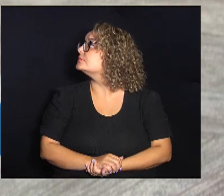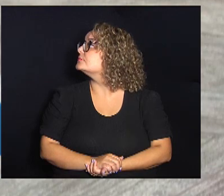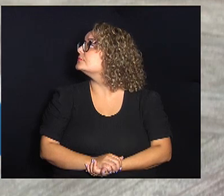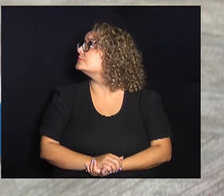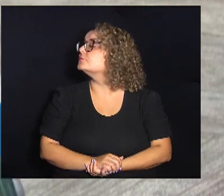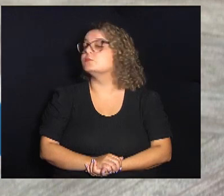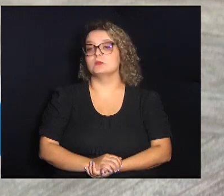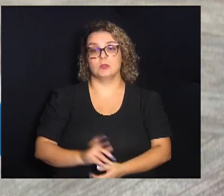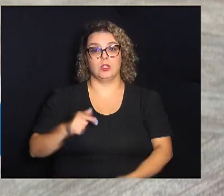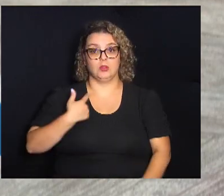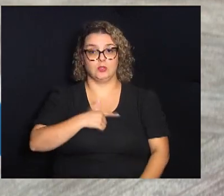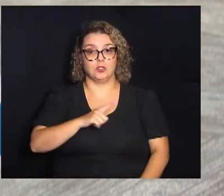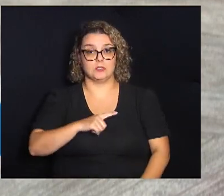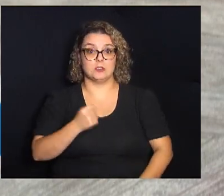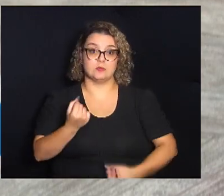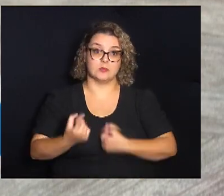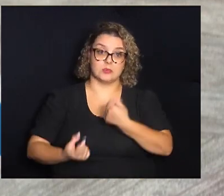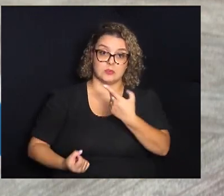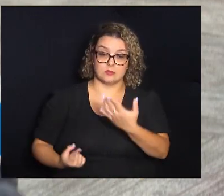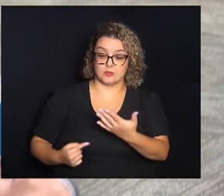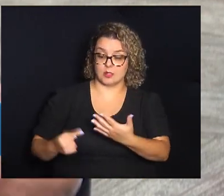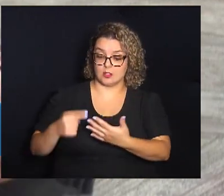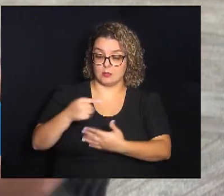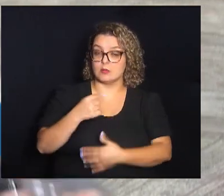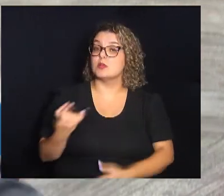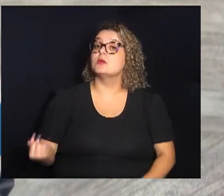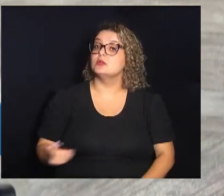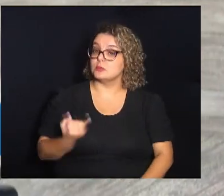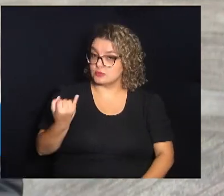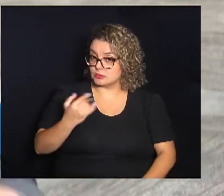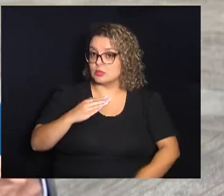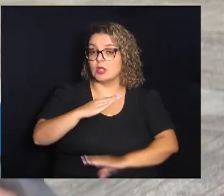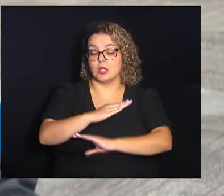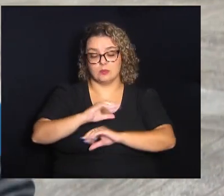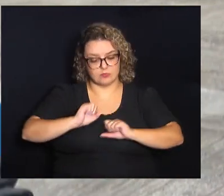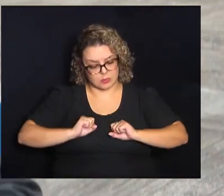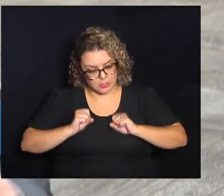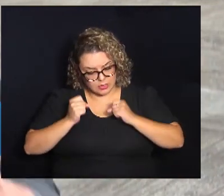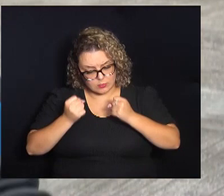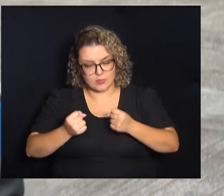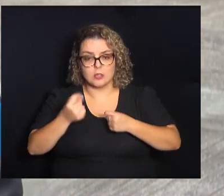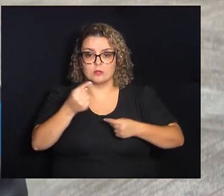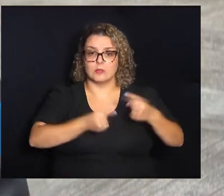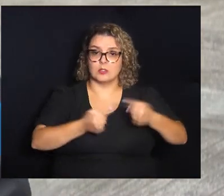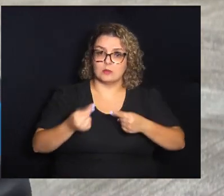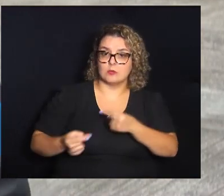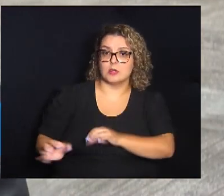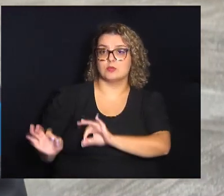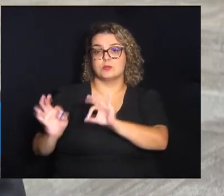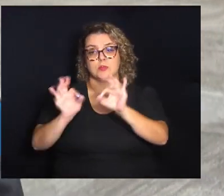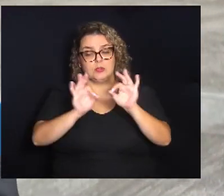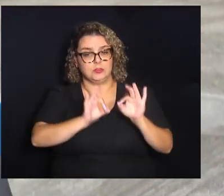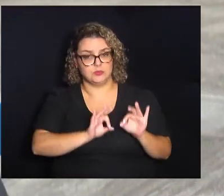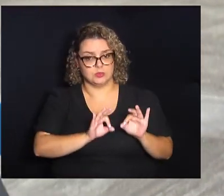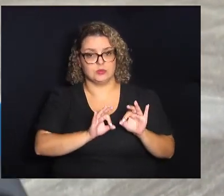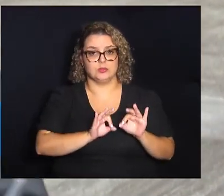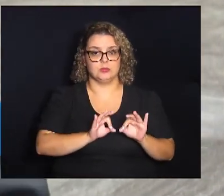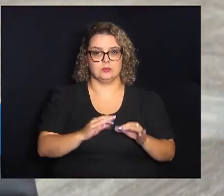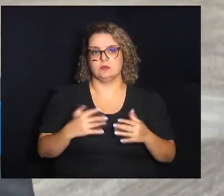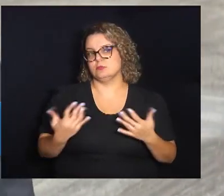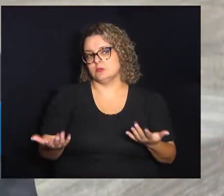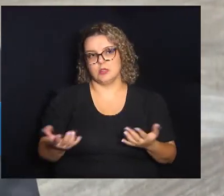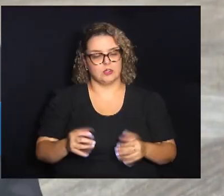Nós temos ainda algumas questões importantes que a Câmara tem se debruçado, tem debatido, tem acompanhado, que vão desde